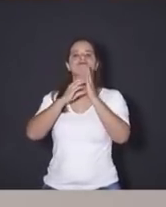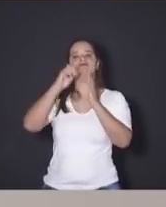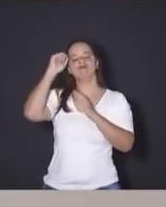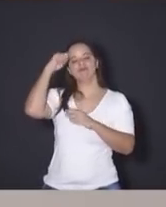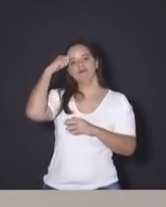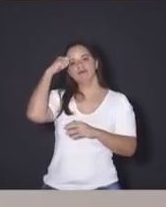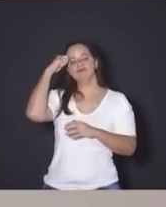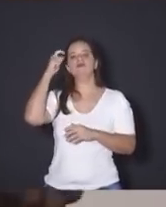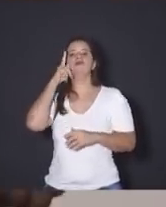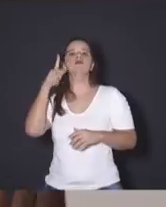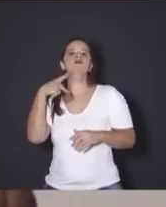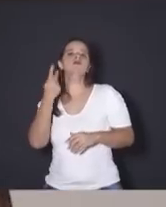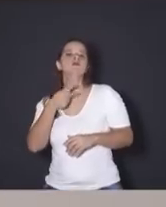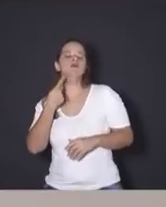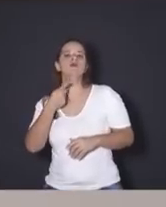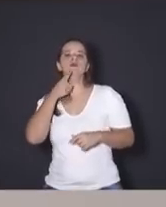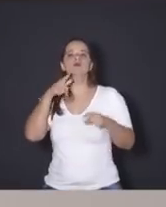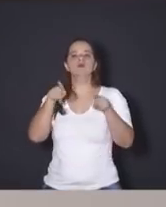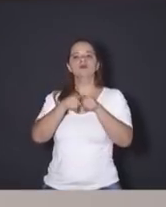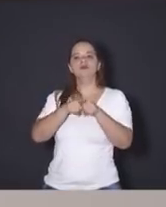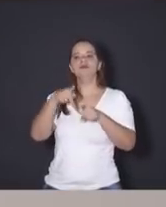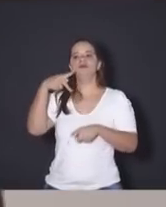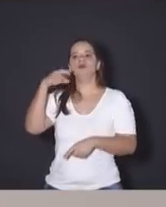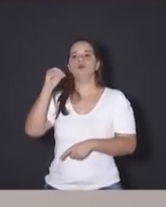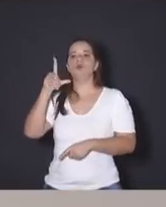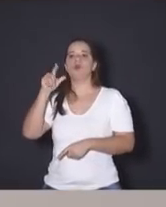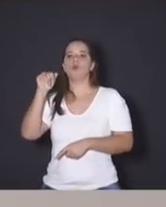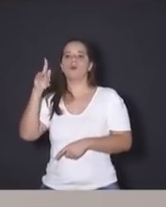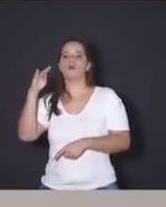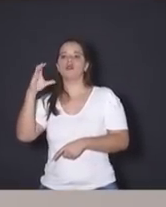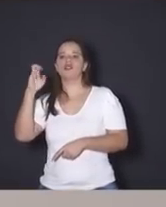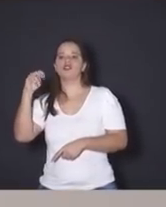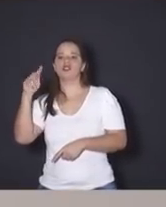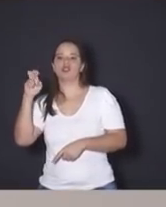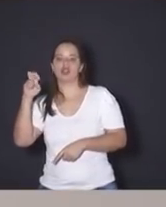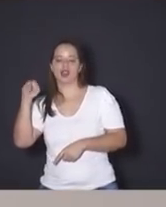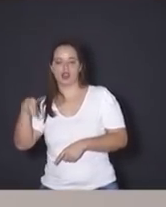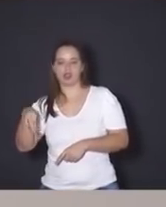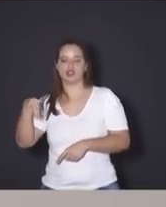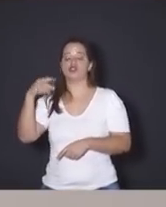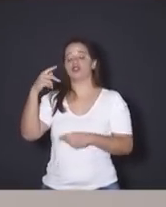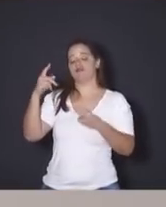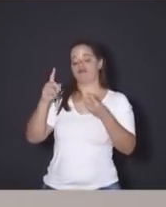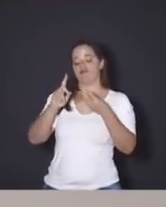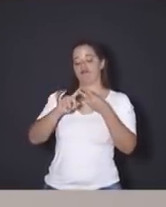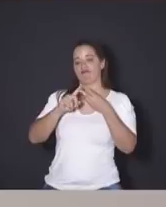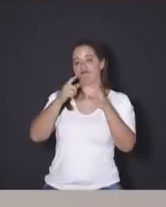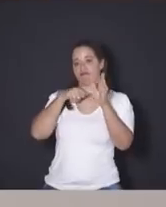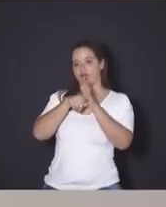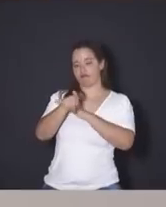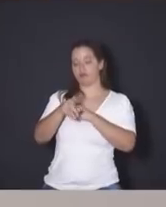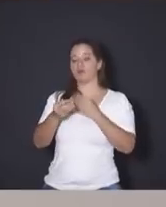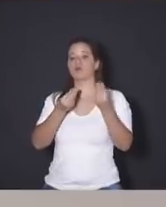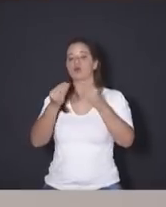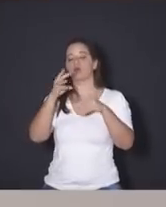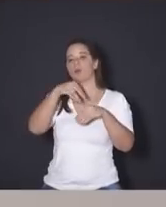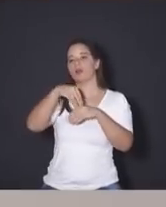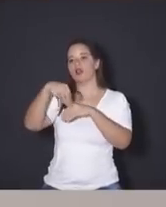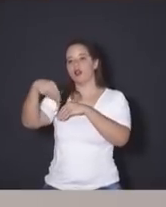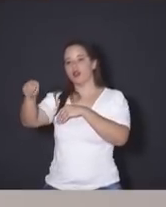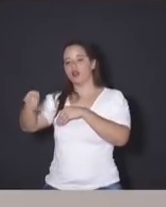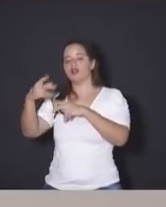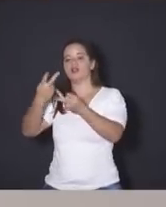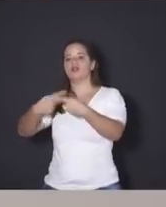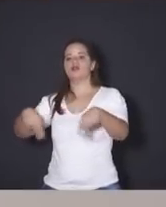é de política e politicagem como separar os dois ea segunda pergunta é como levar para o nosso